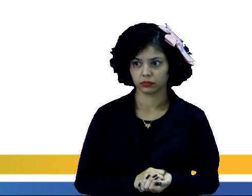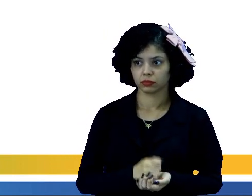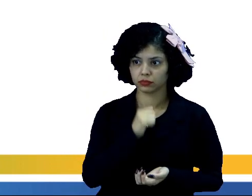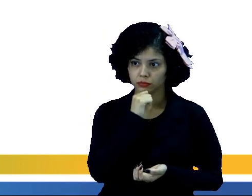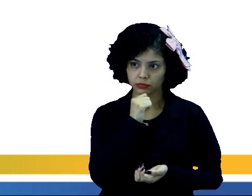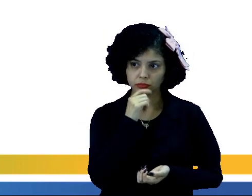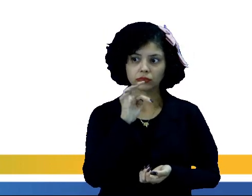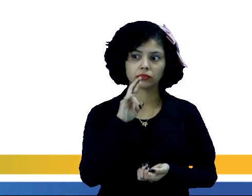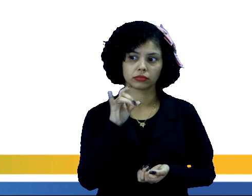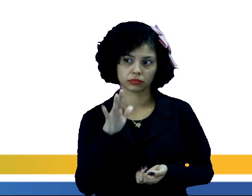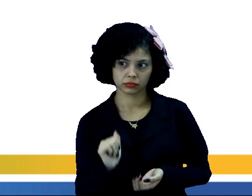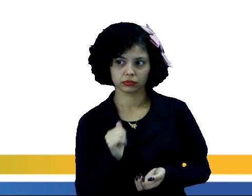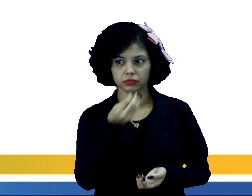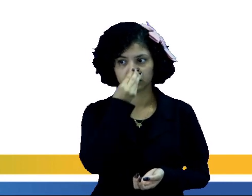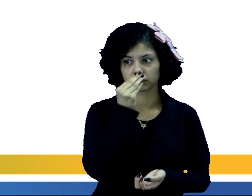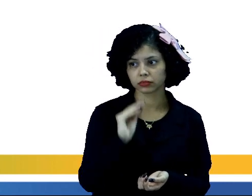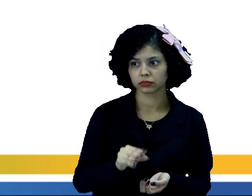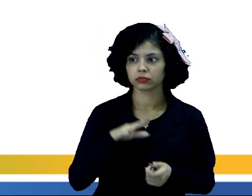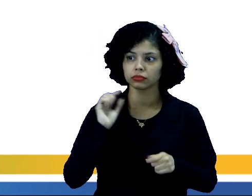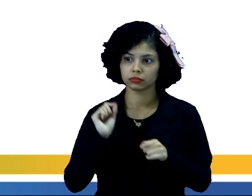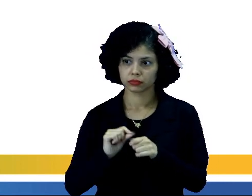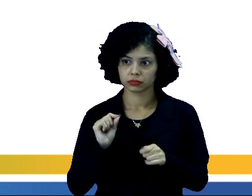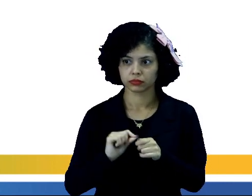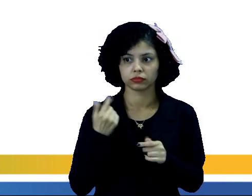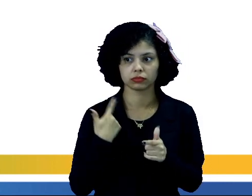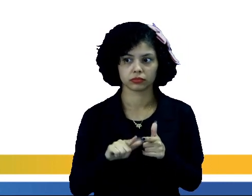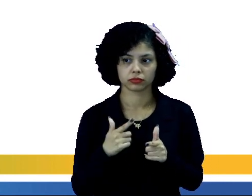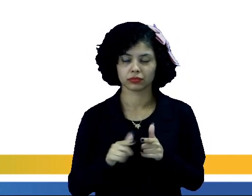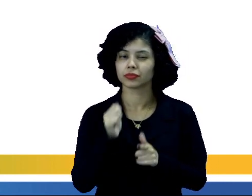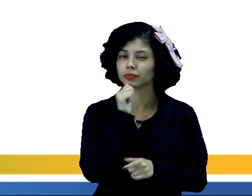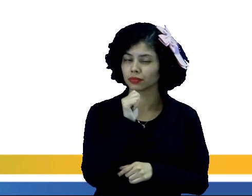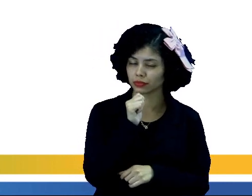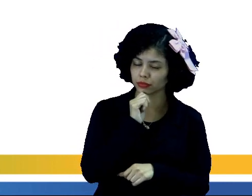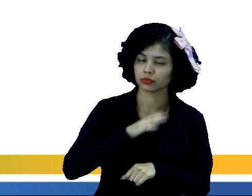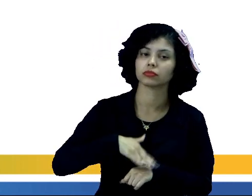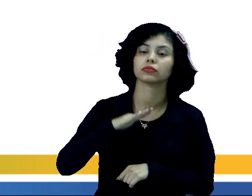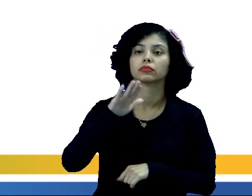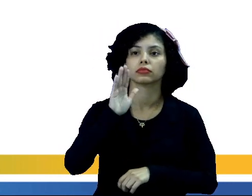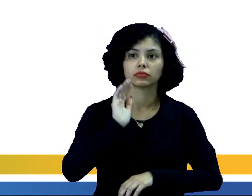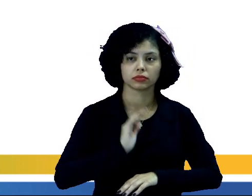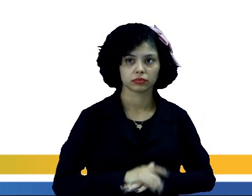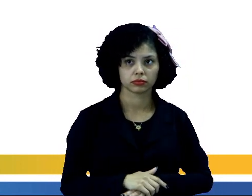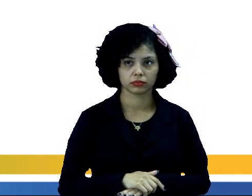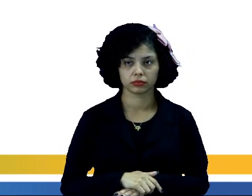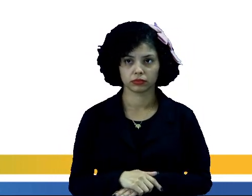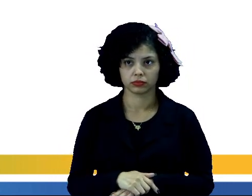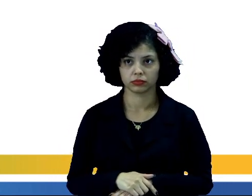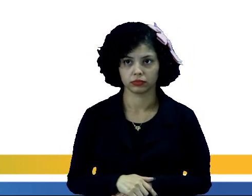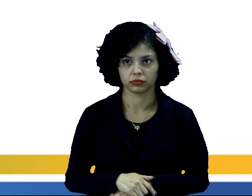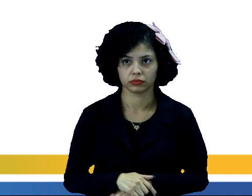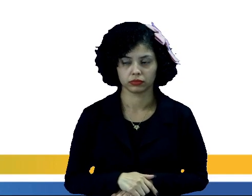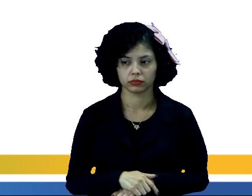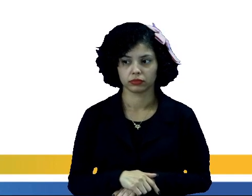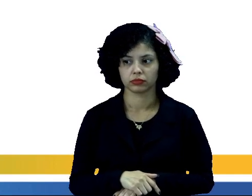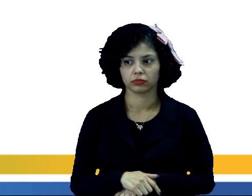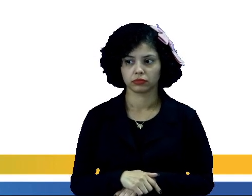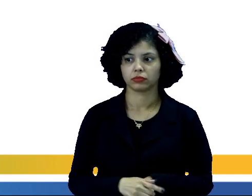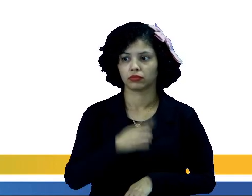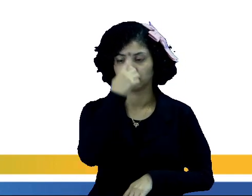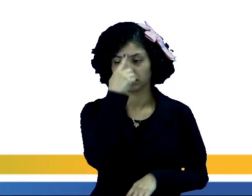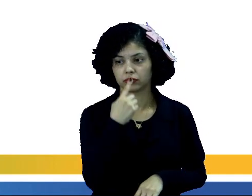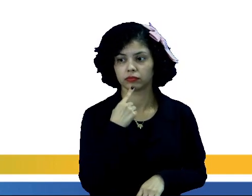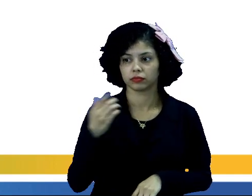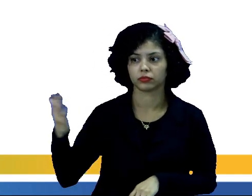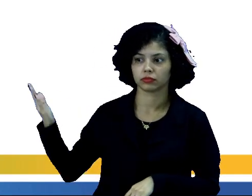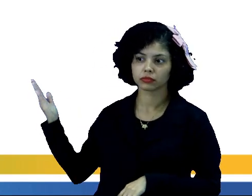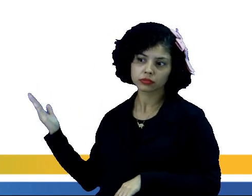XX. Ao invés de atenuar a discriminação, fez dela um problema ainda mais complexo. Na